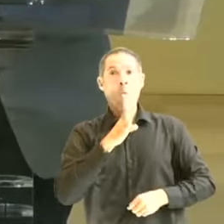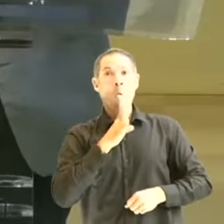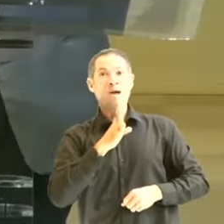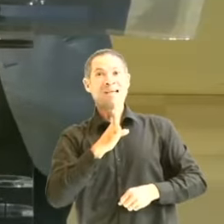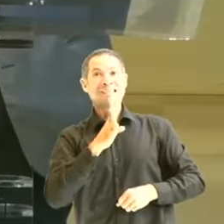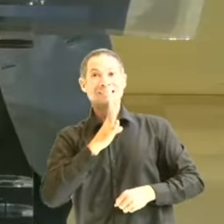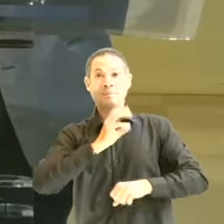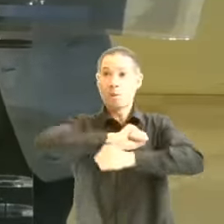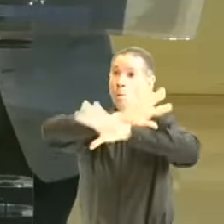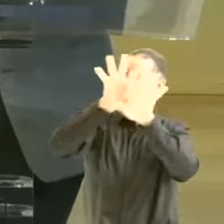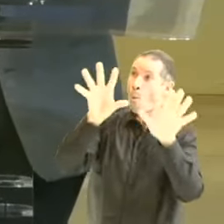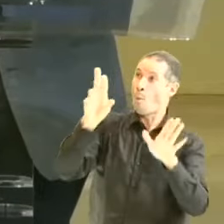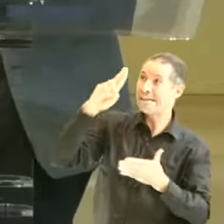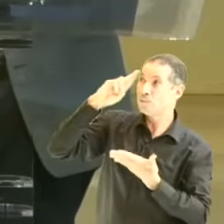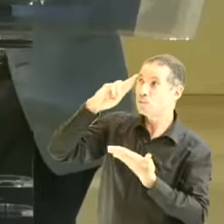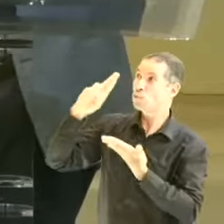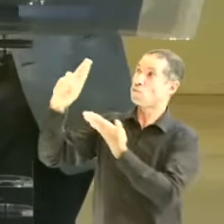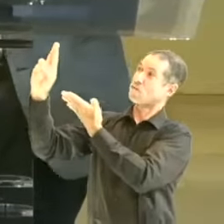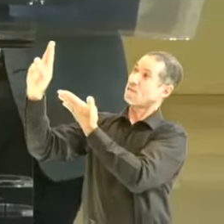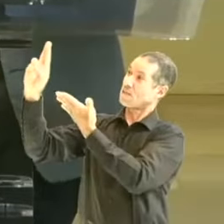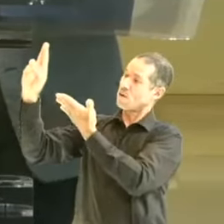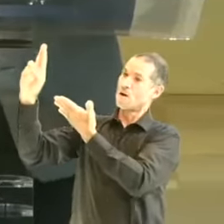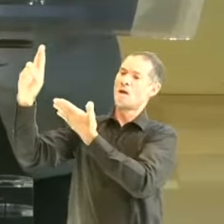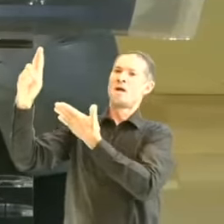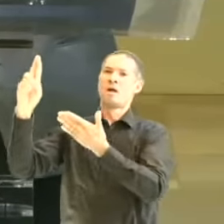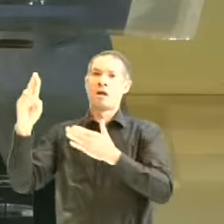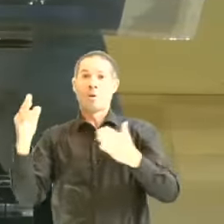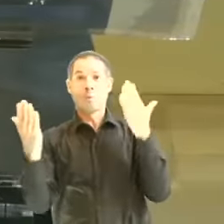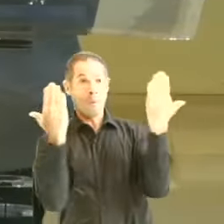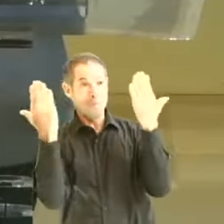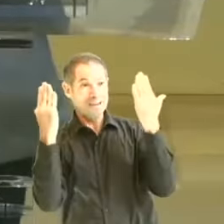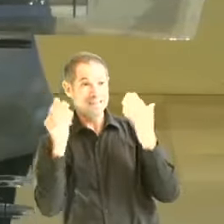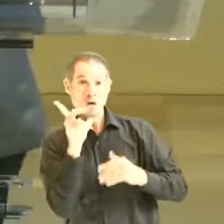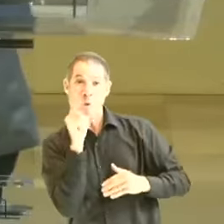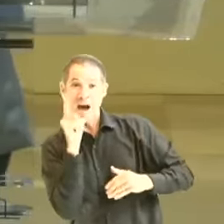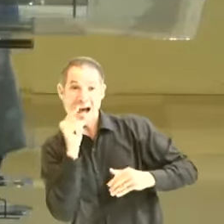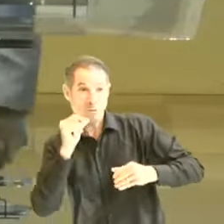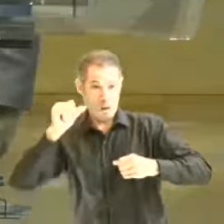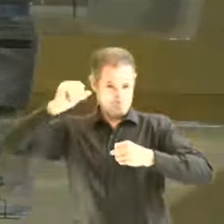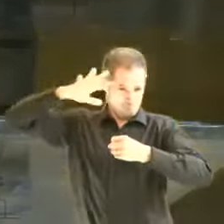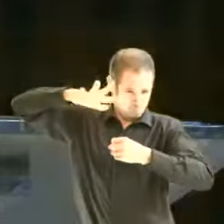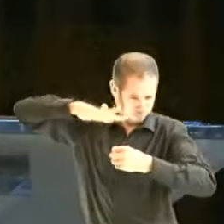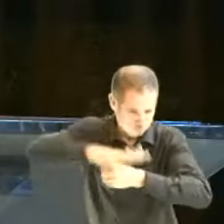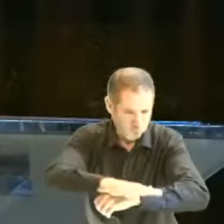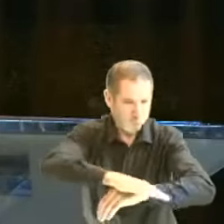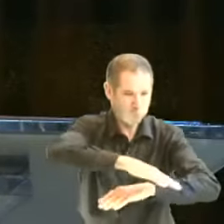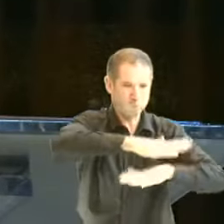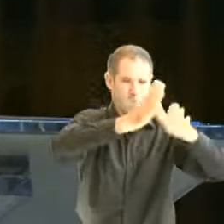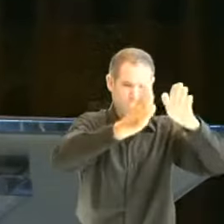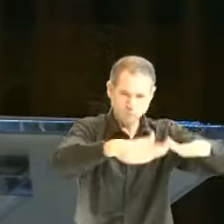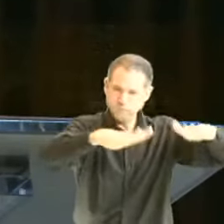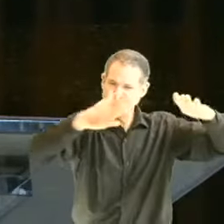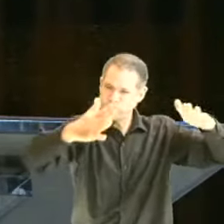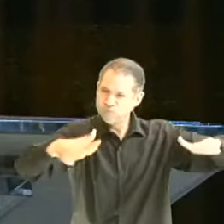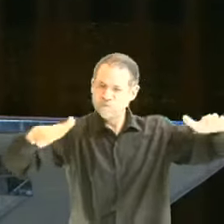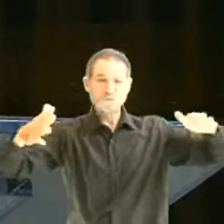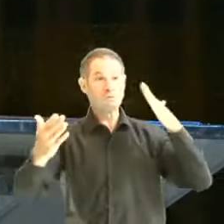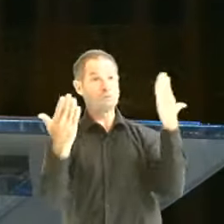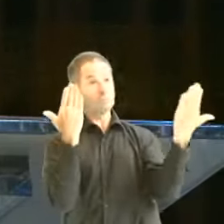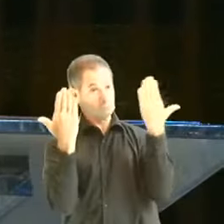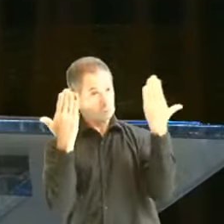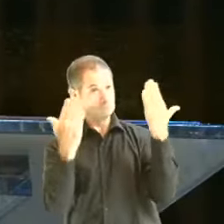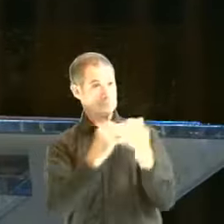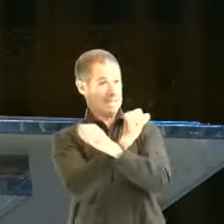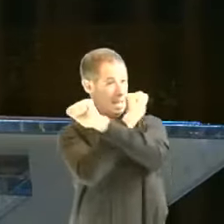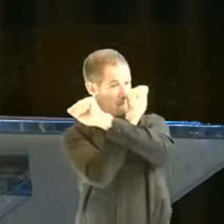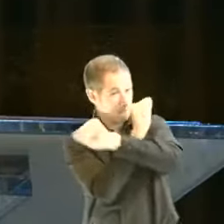da glória do Senhor, como as águas enchem o mar. E aqui é impossível a gente